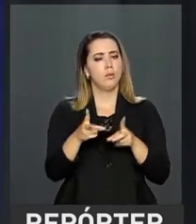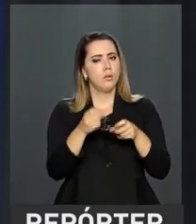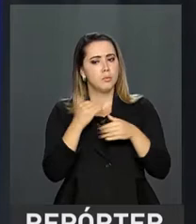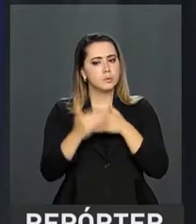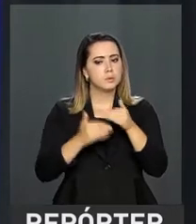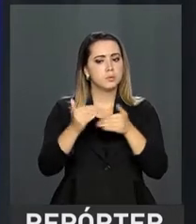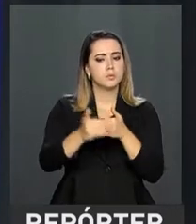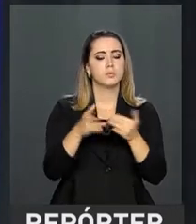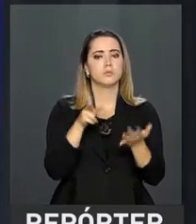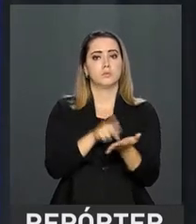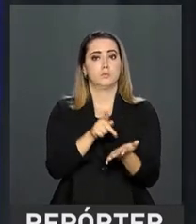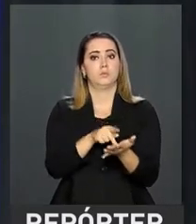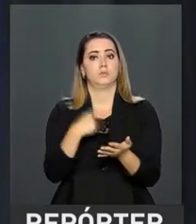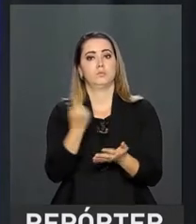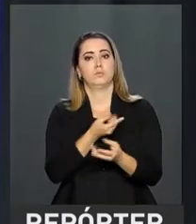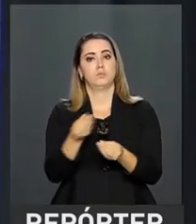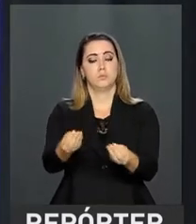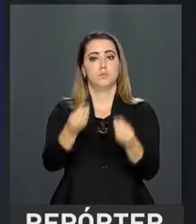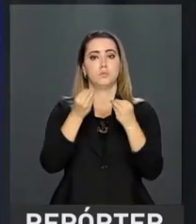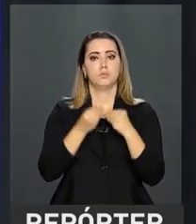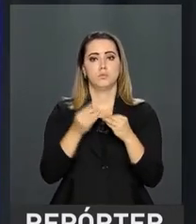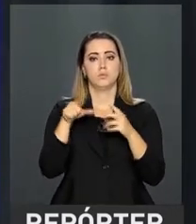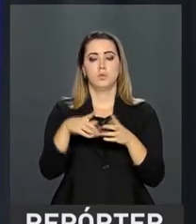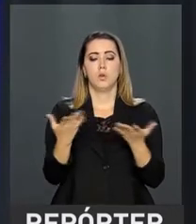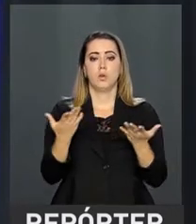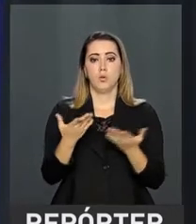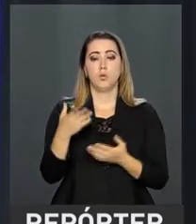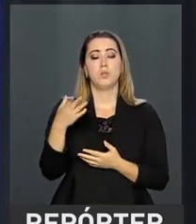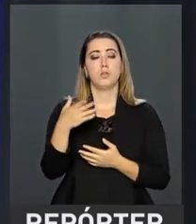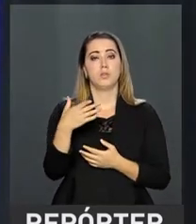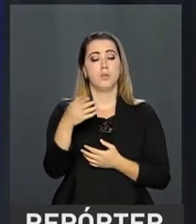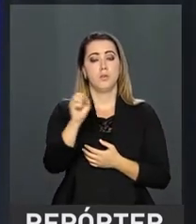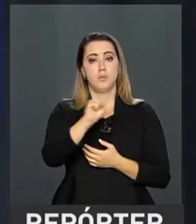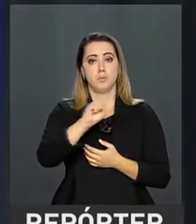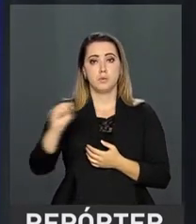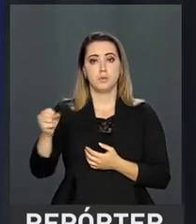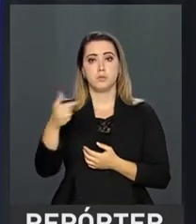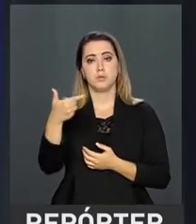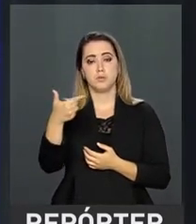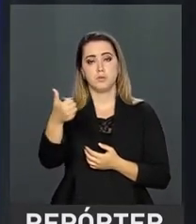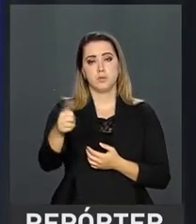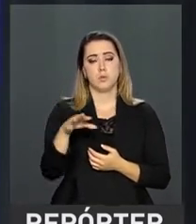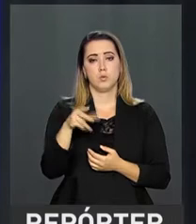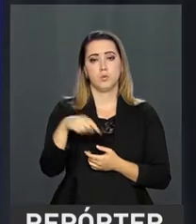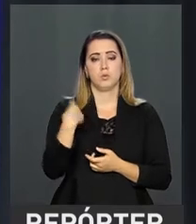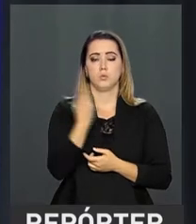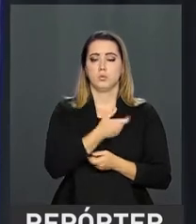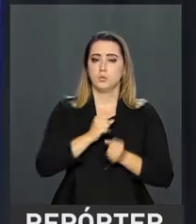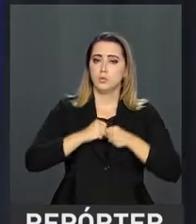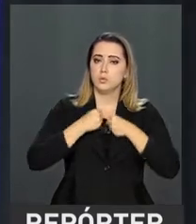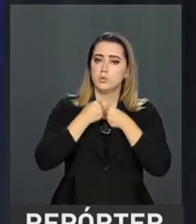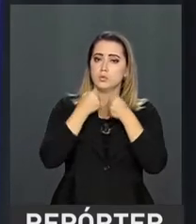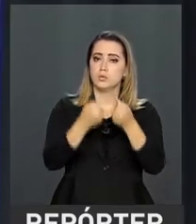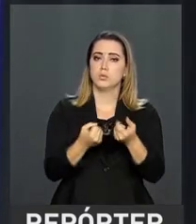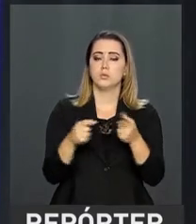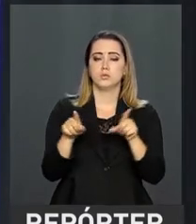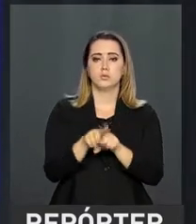concreta de nós trazemos para o século 21 todo o esforço de